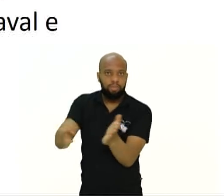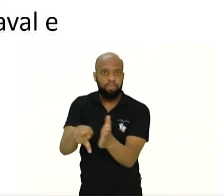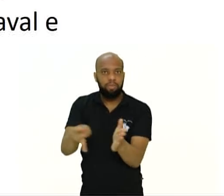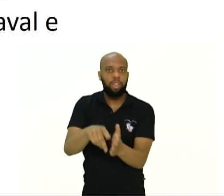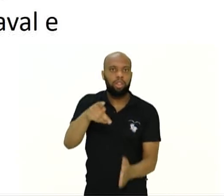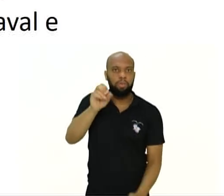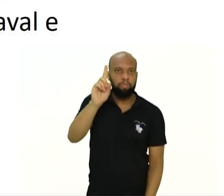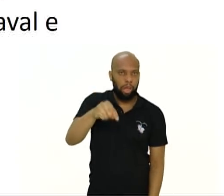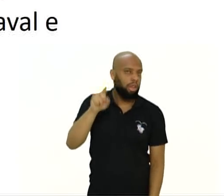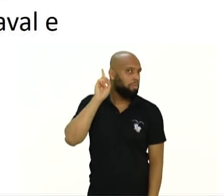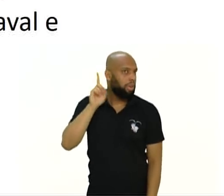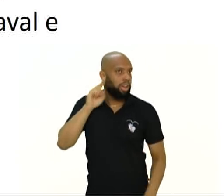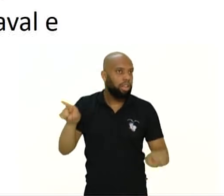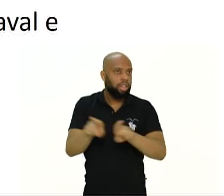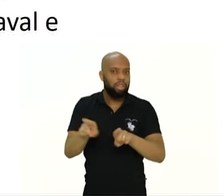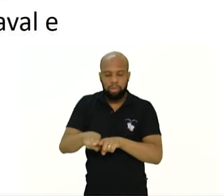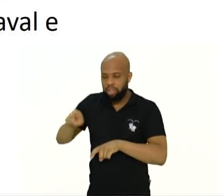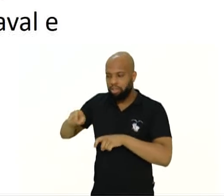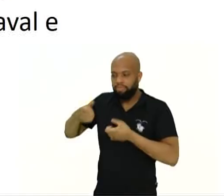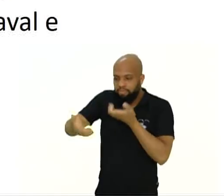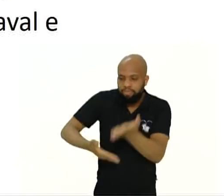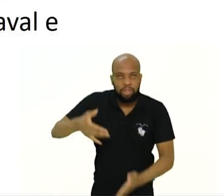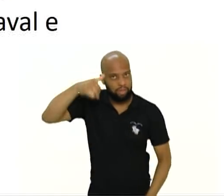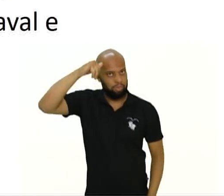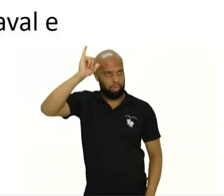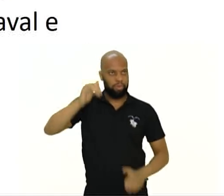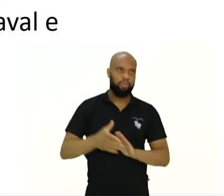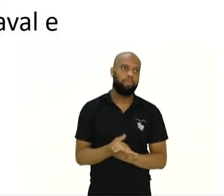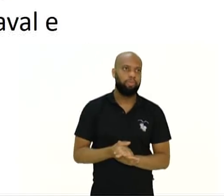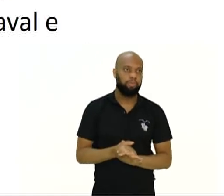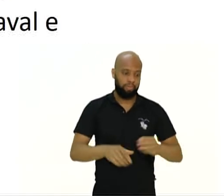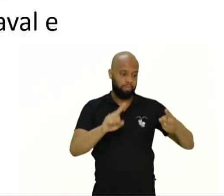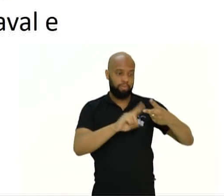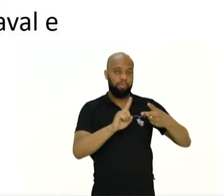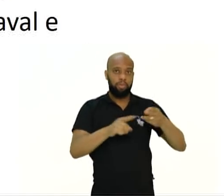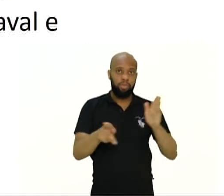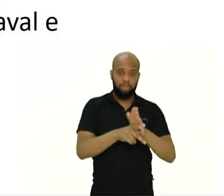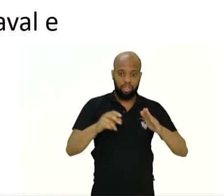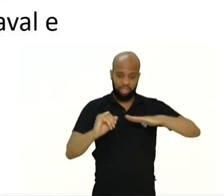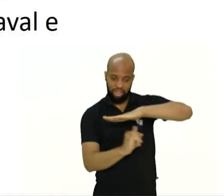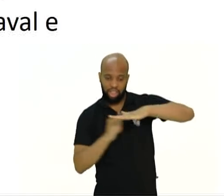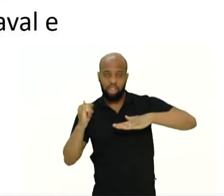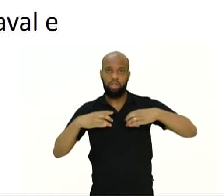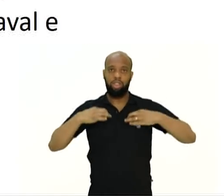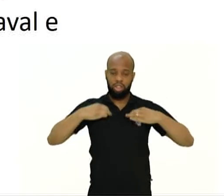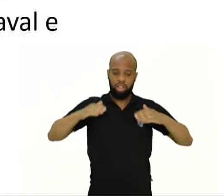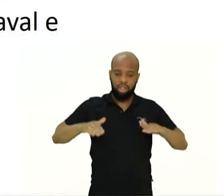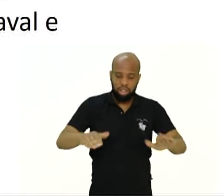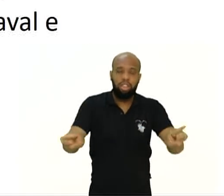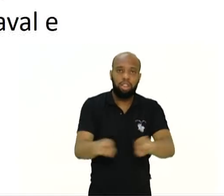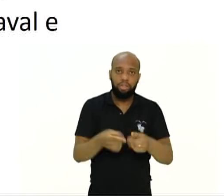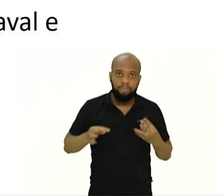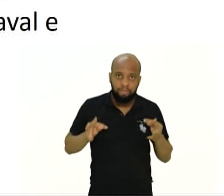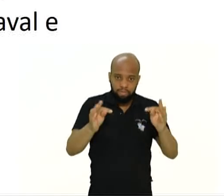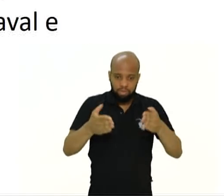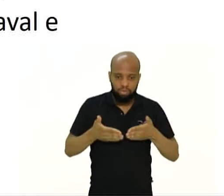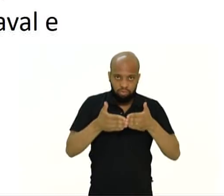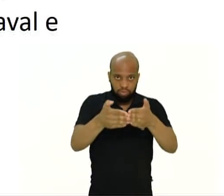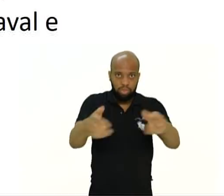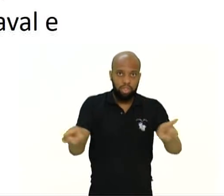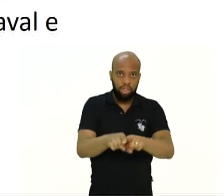e cinturão da pecuária. Alternativa B, cinturão das indústrias têxtil, eletrônica, naval